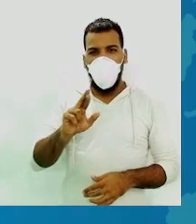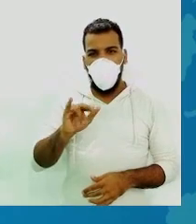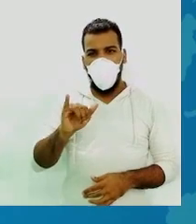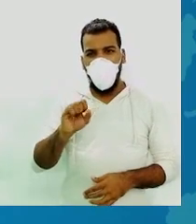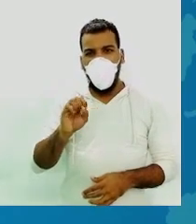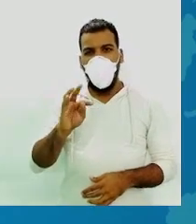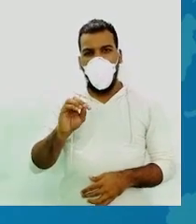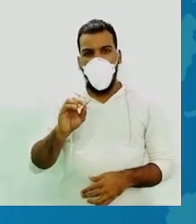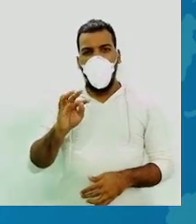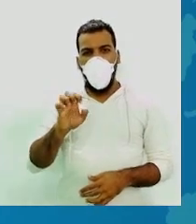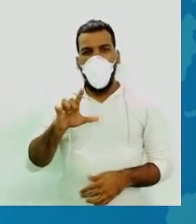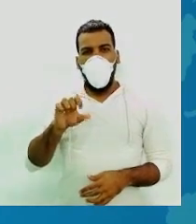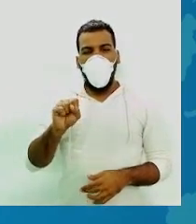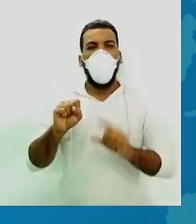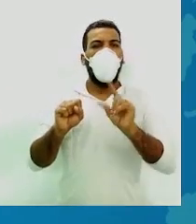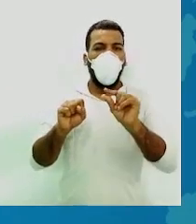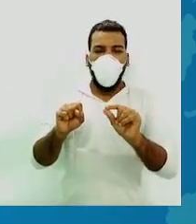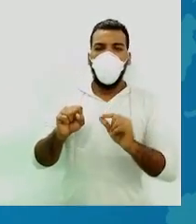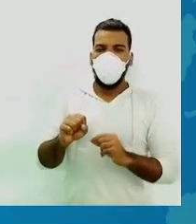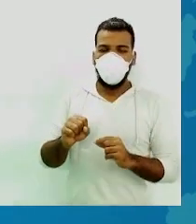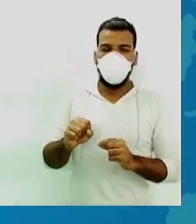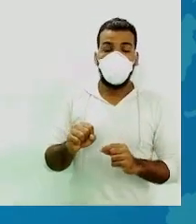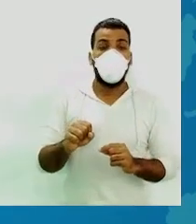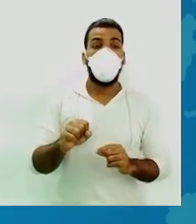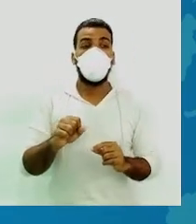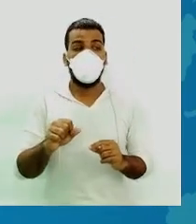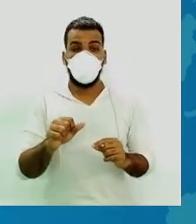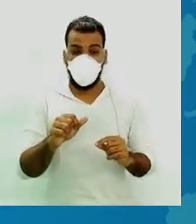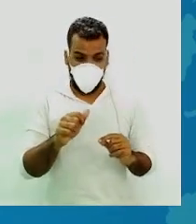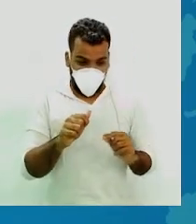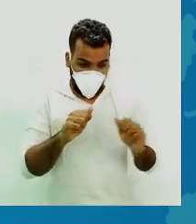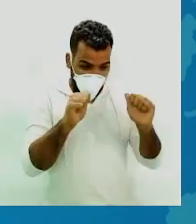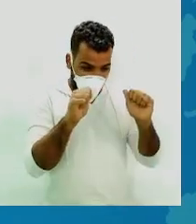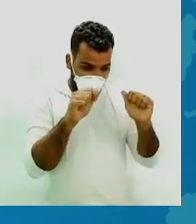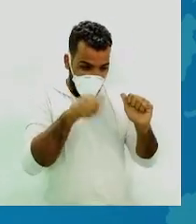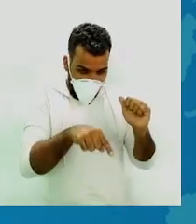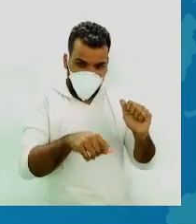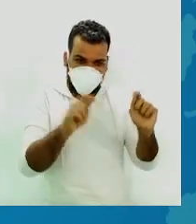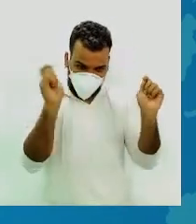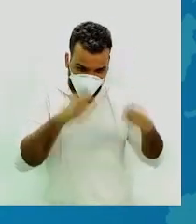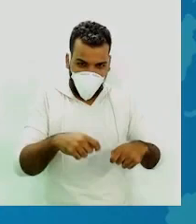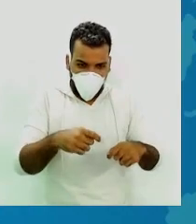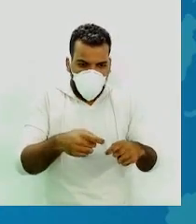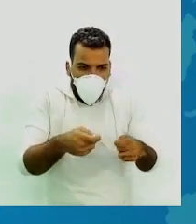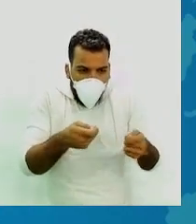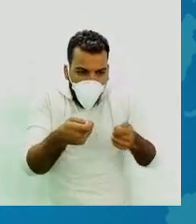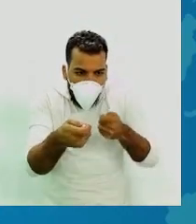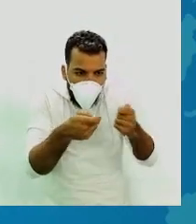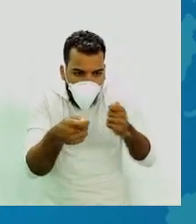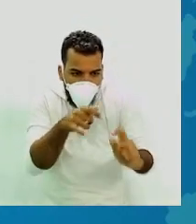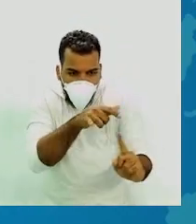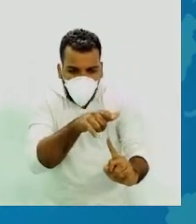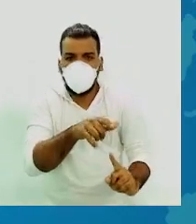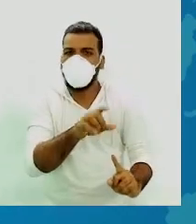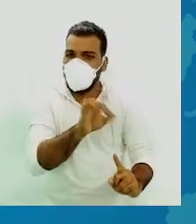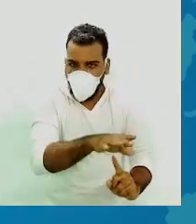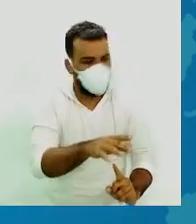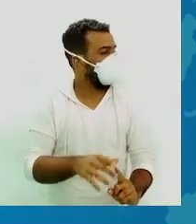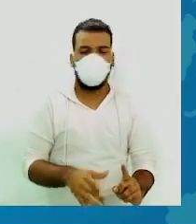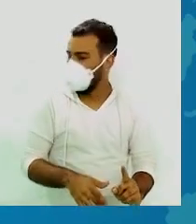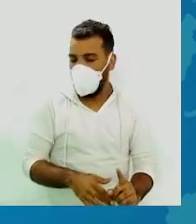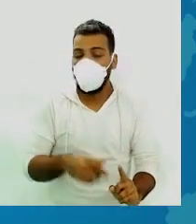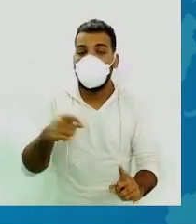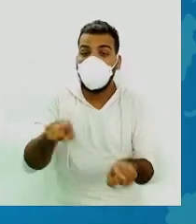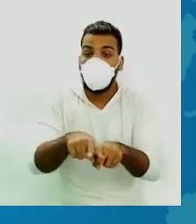dizia o seguinte: não é apenas a arte de dominar, não deveria ser a arte do domínio, mas sim a arte de trazer aquilo